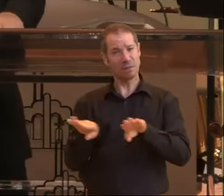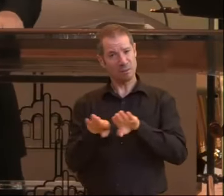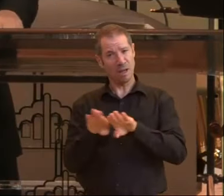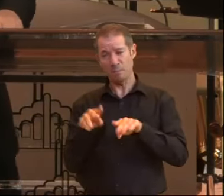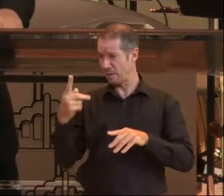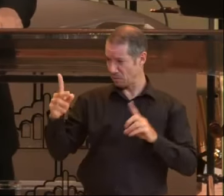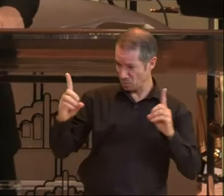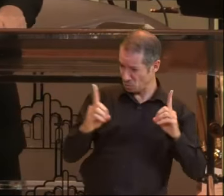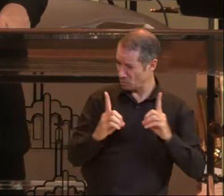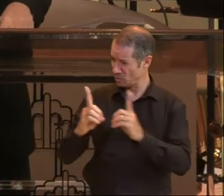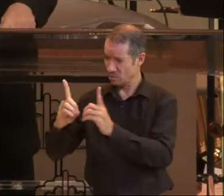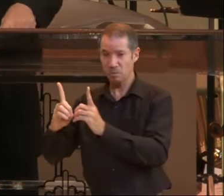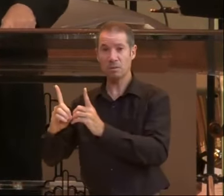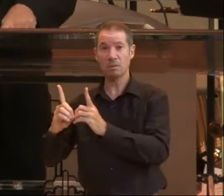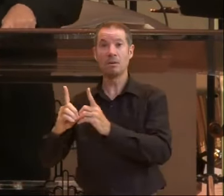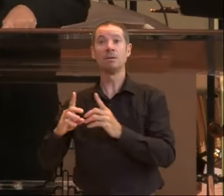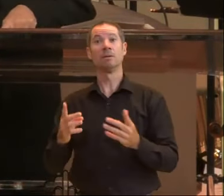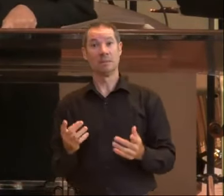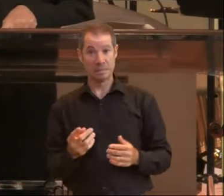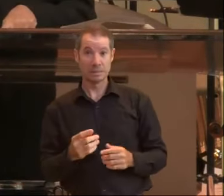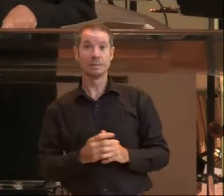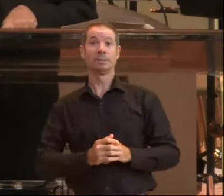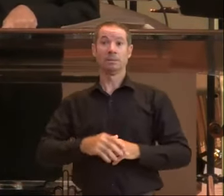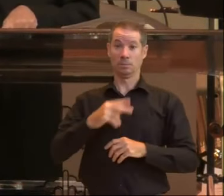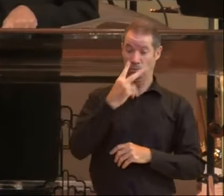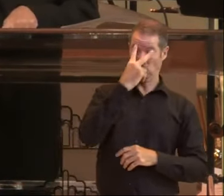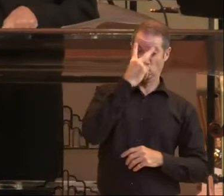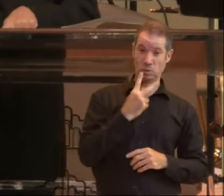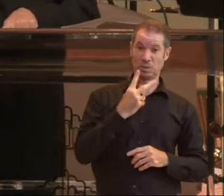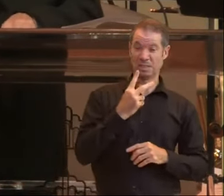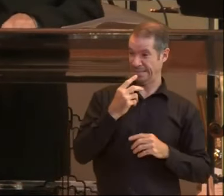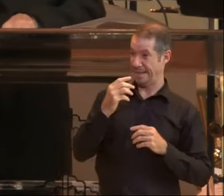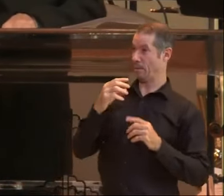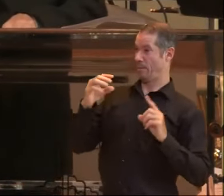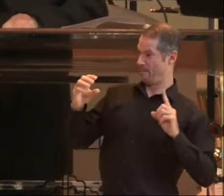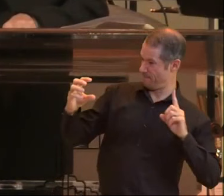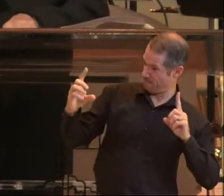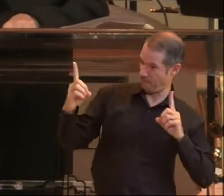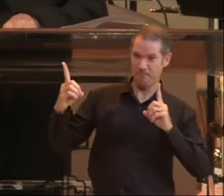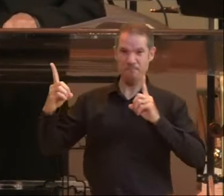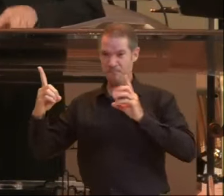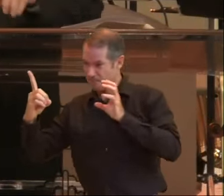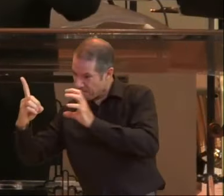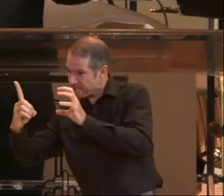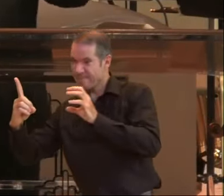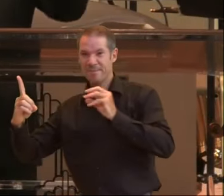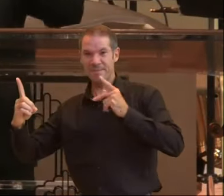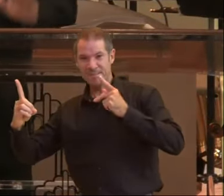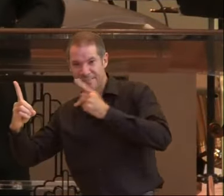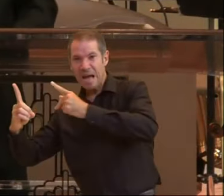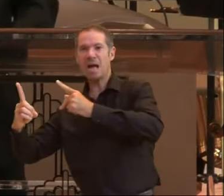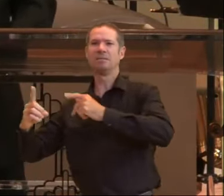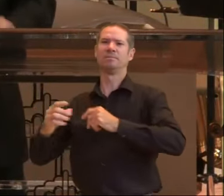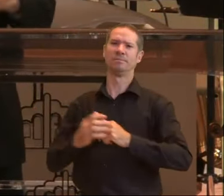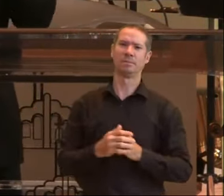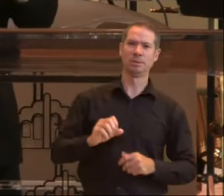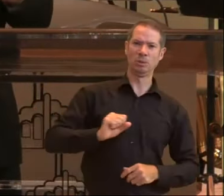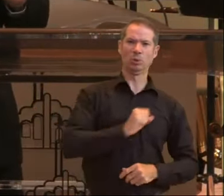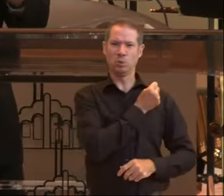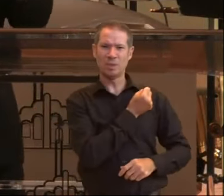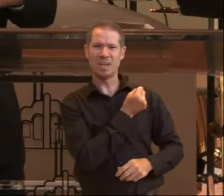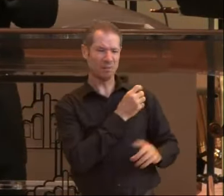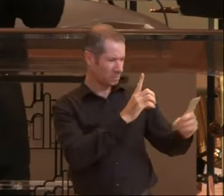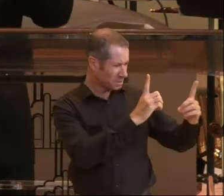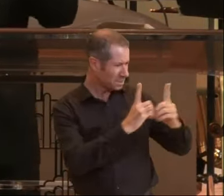seus discípulos? Ele era folgado, esse cego, ele batia de frente. Então o injuriaram e disseram: